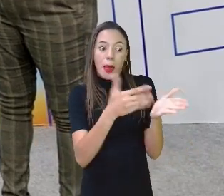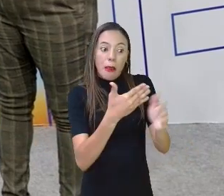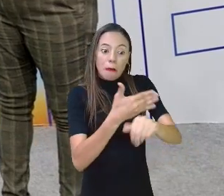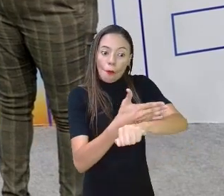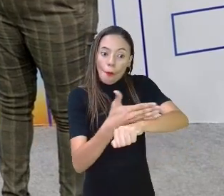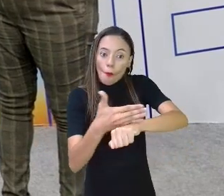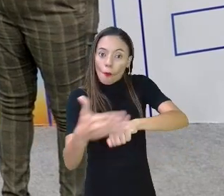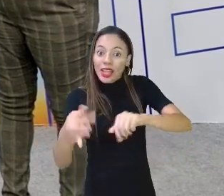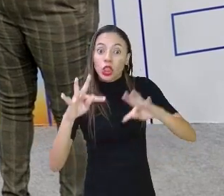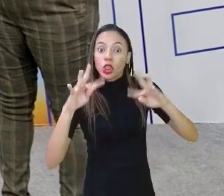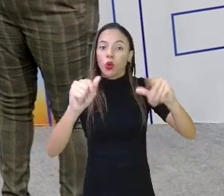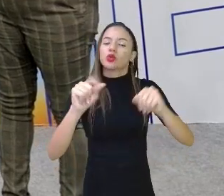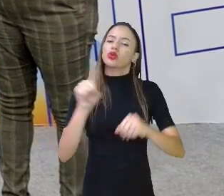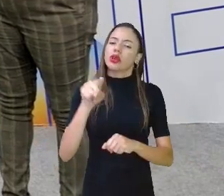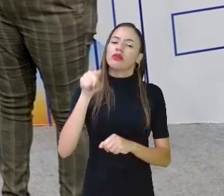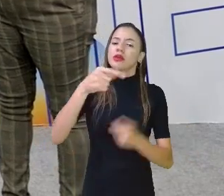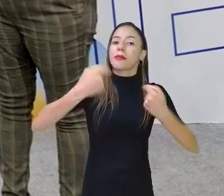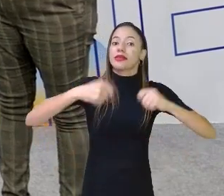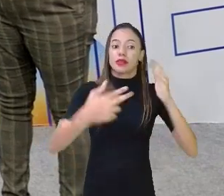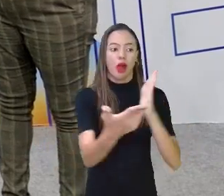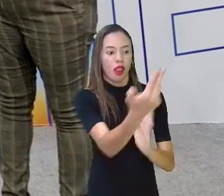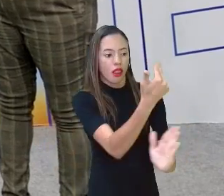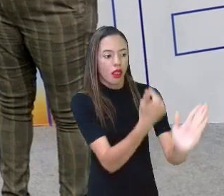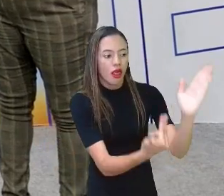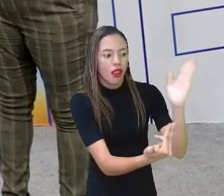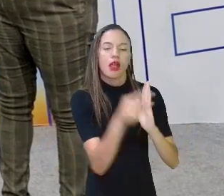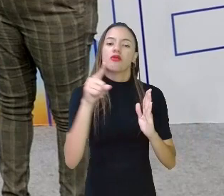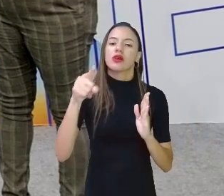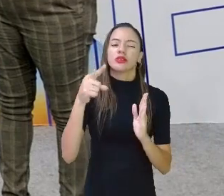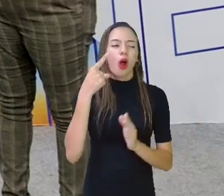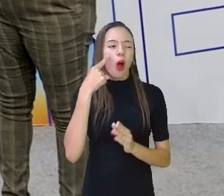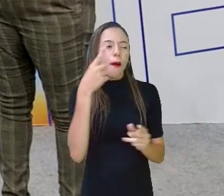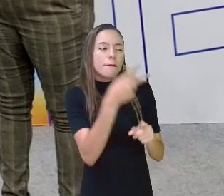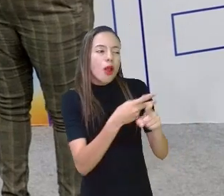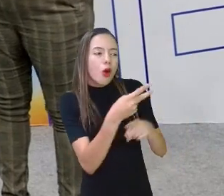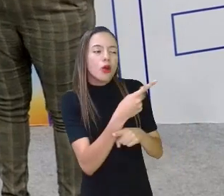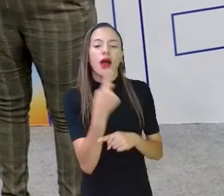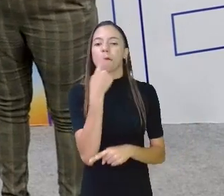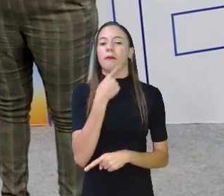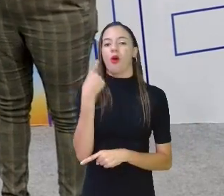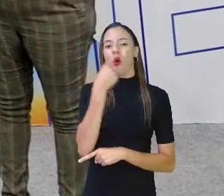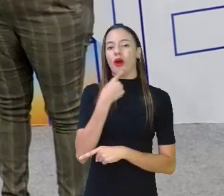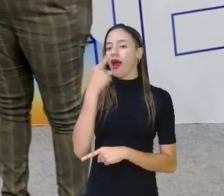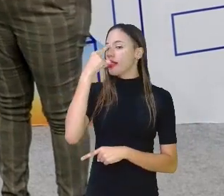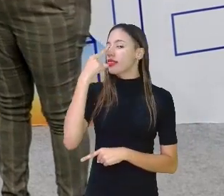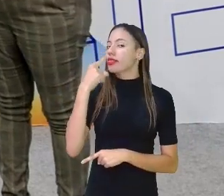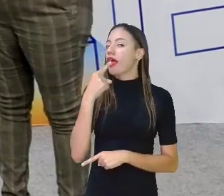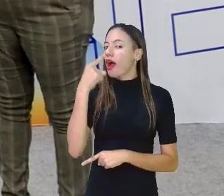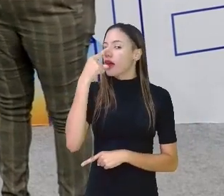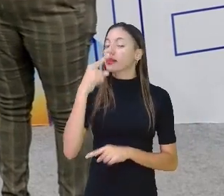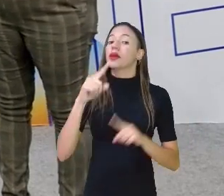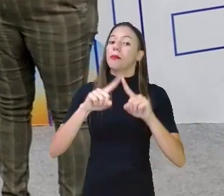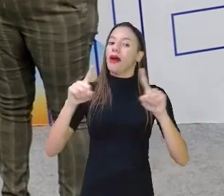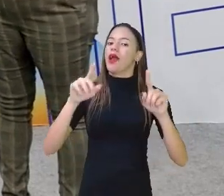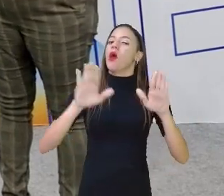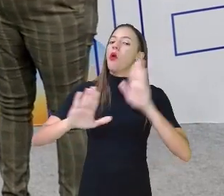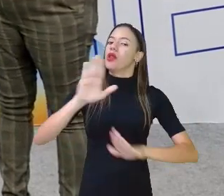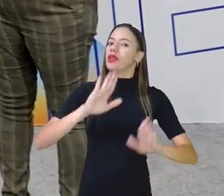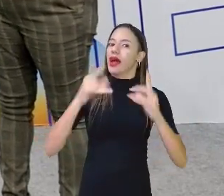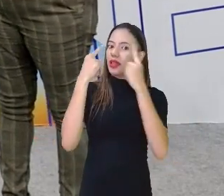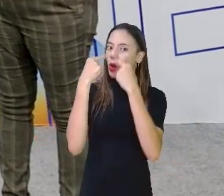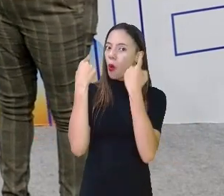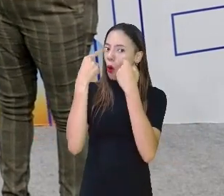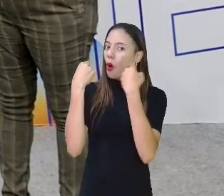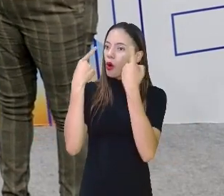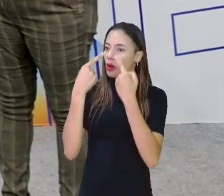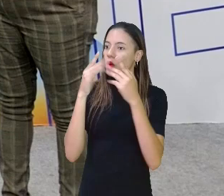pode procurar uma boca, um nariz, alguma coisa. Mas cuidado com os olhos. Os